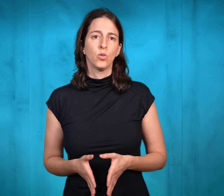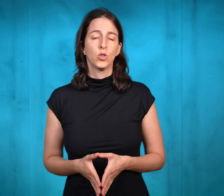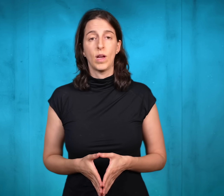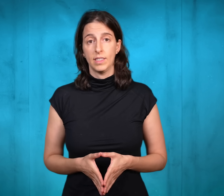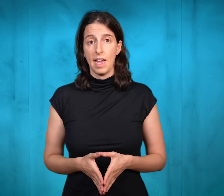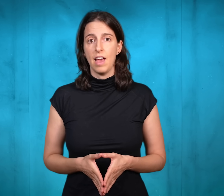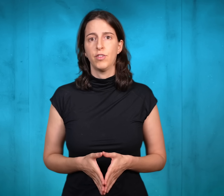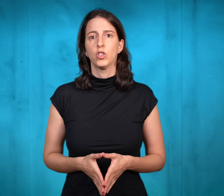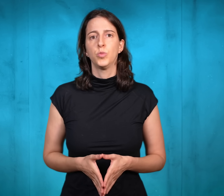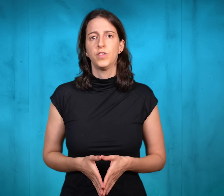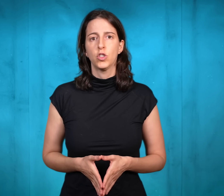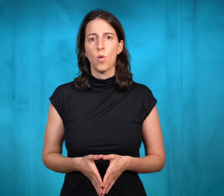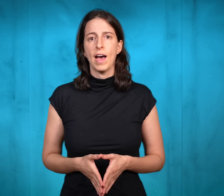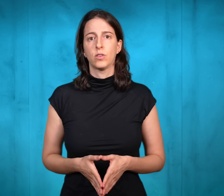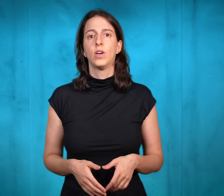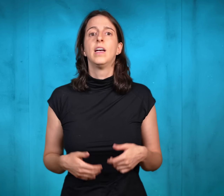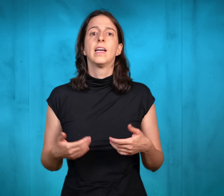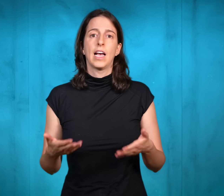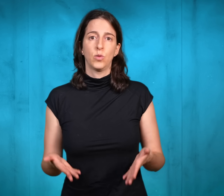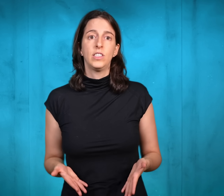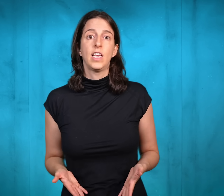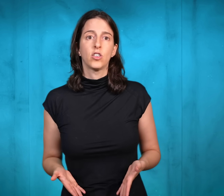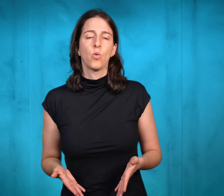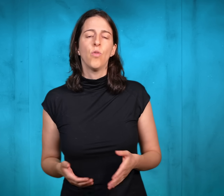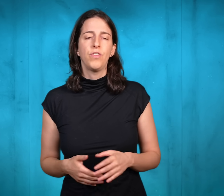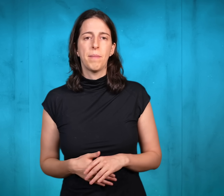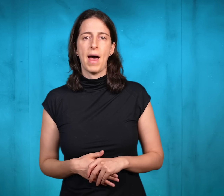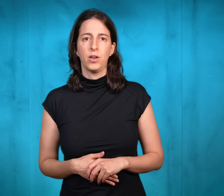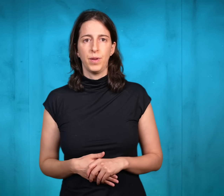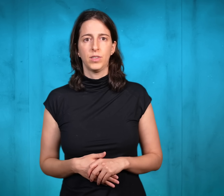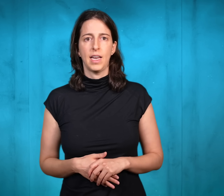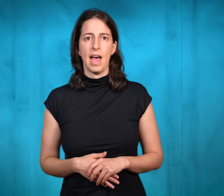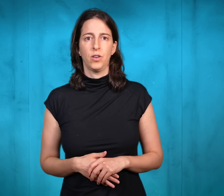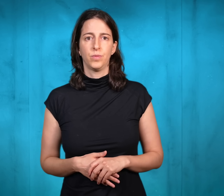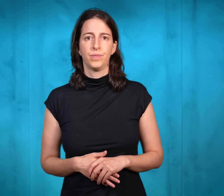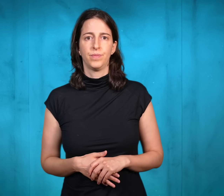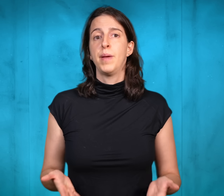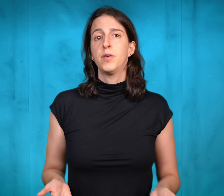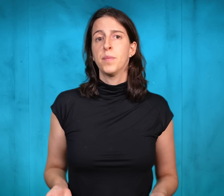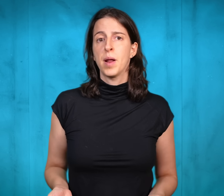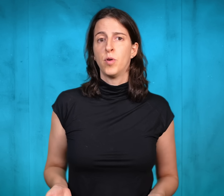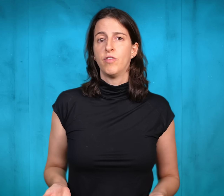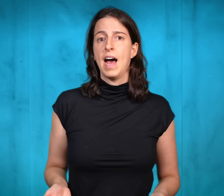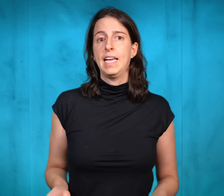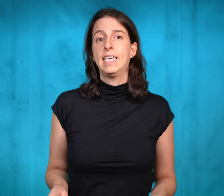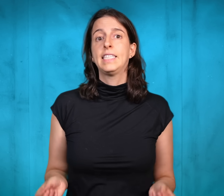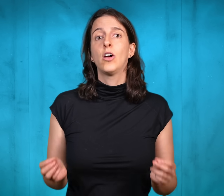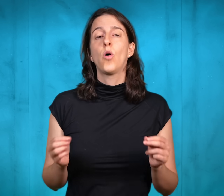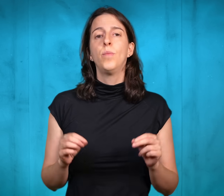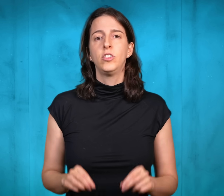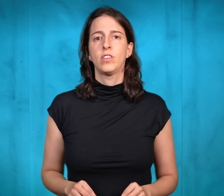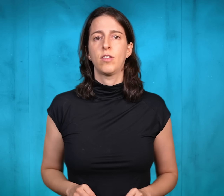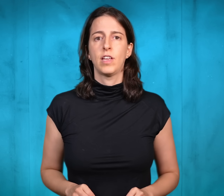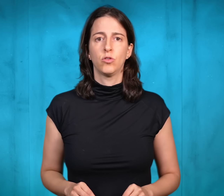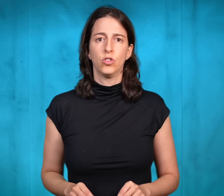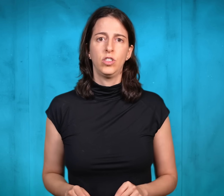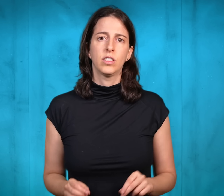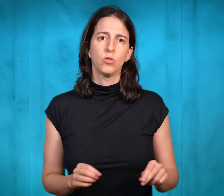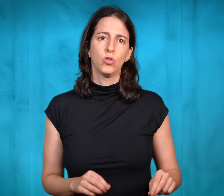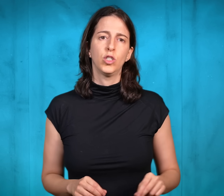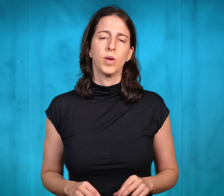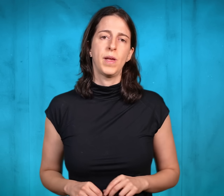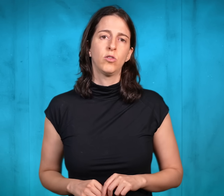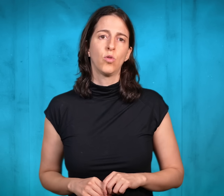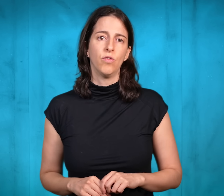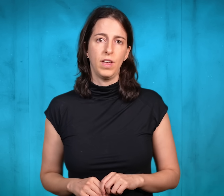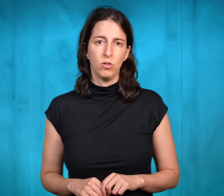nas sessões do STF em 2024, caso ele seja confirmado pelo Senado. Pedro Abramovay, que integrou o Ministério da Justiça